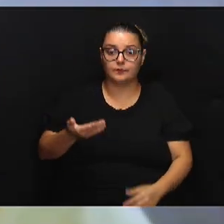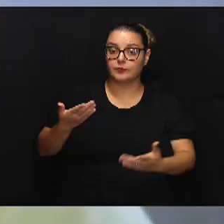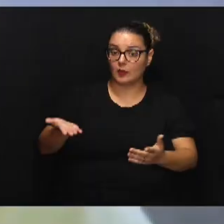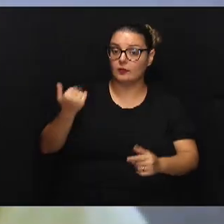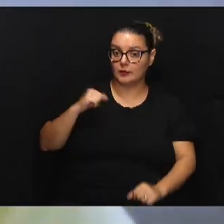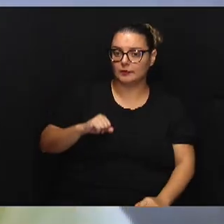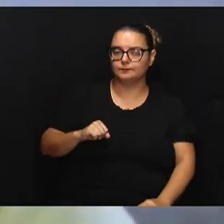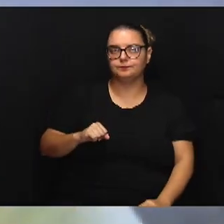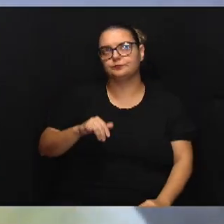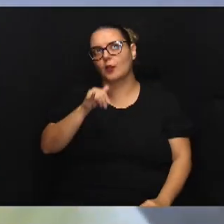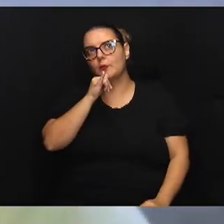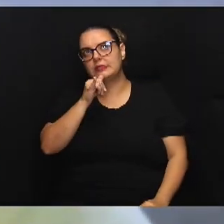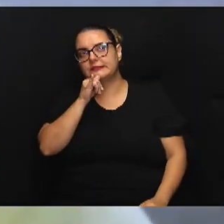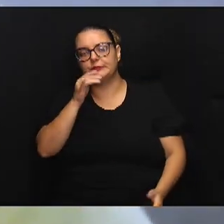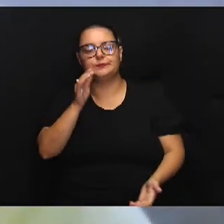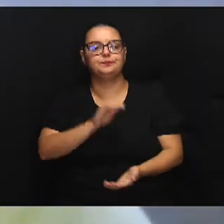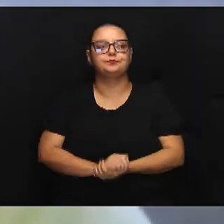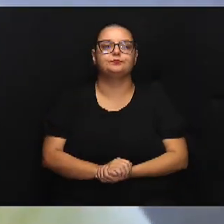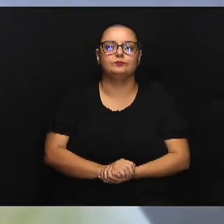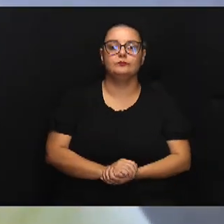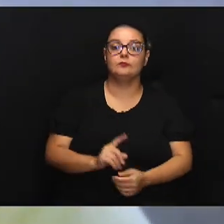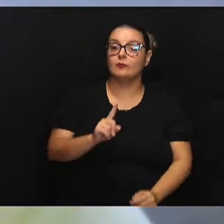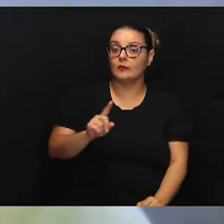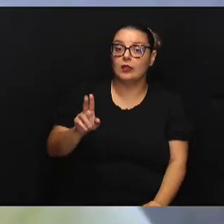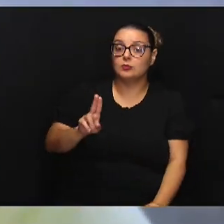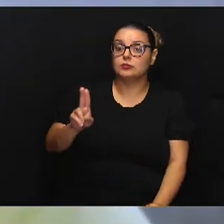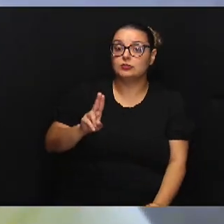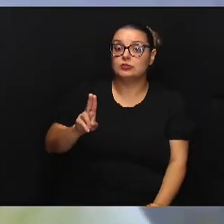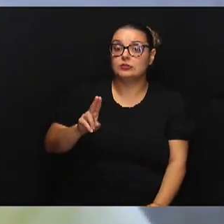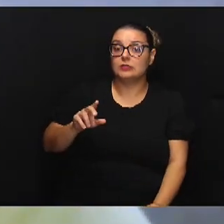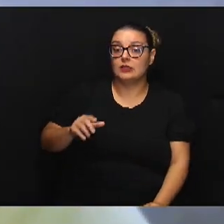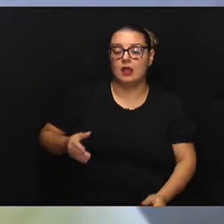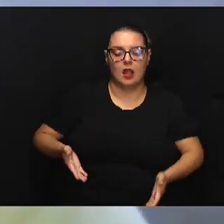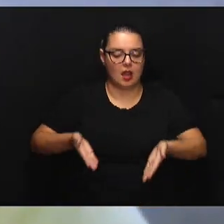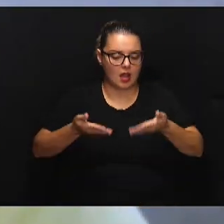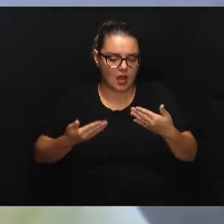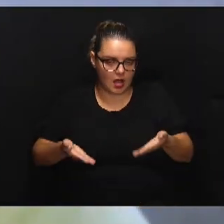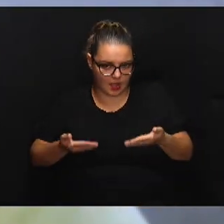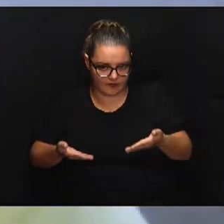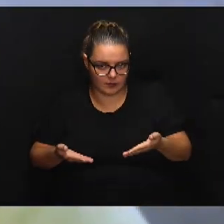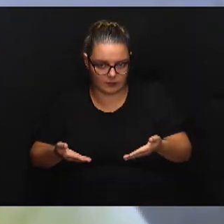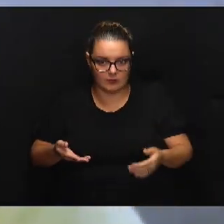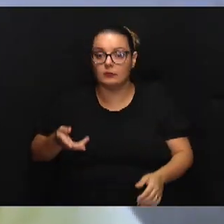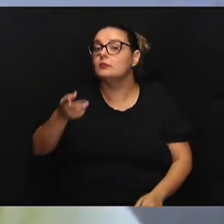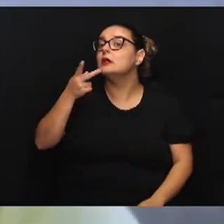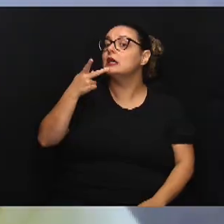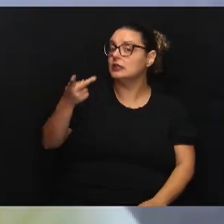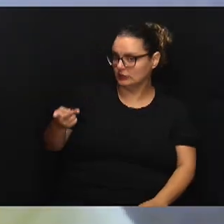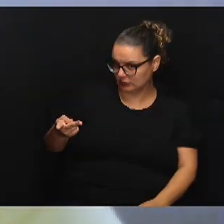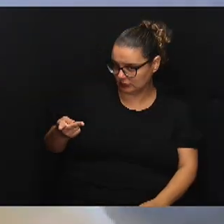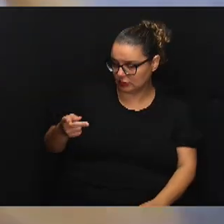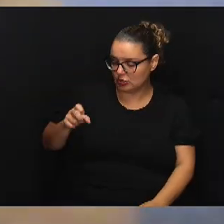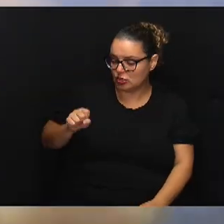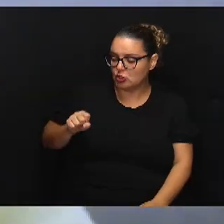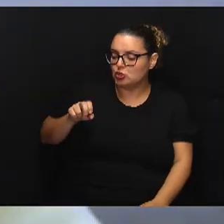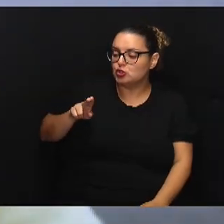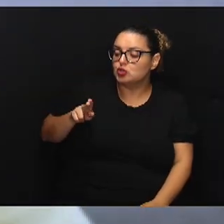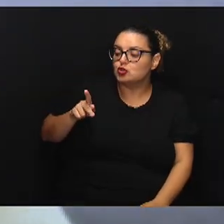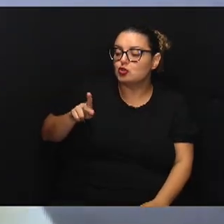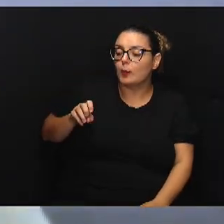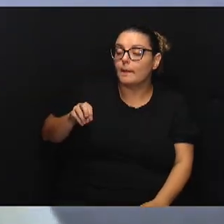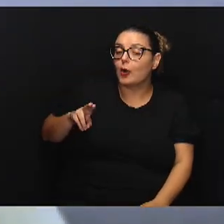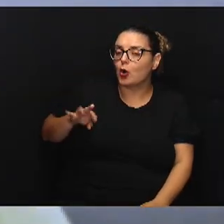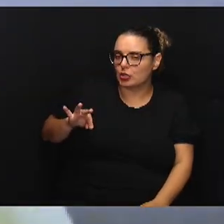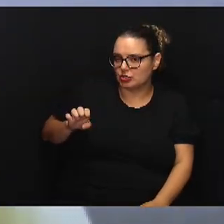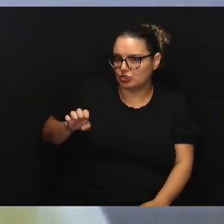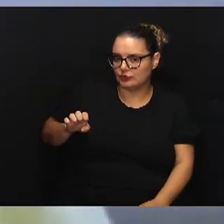vamos pegar. Nós não usamos mais essa nomenclatura leve, mas nós falamos em níveis de suporte. Então, nível de